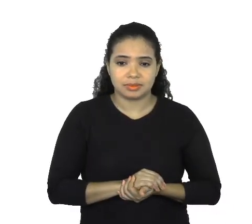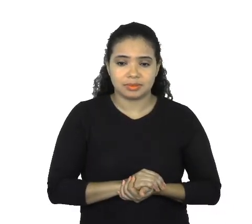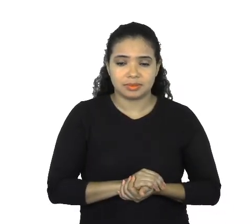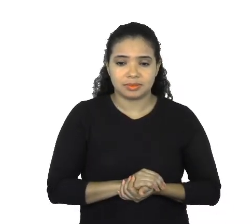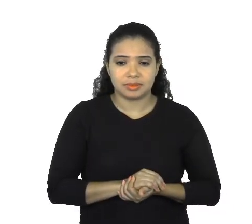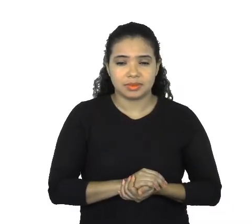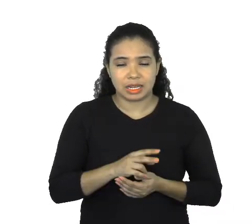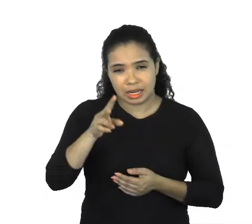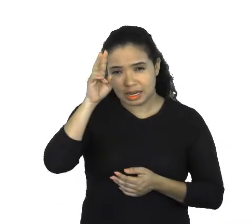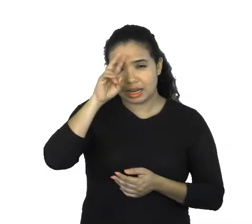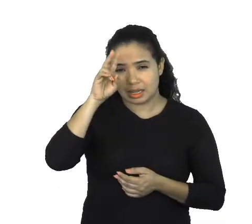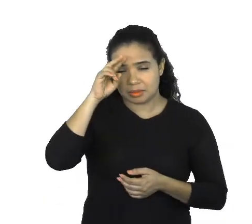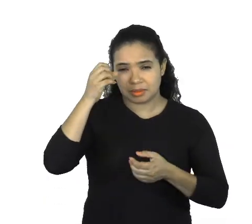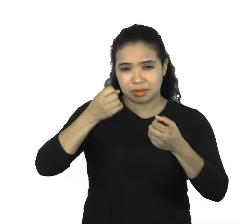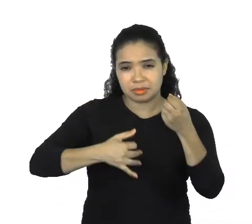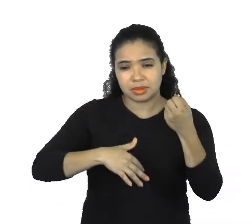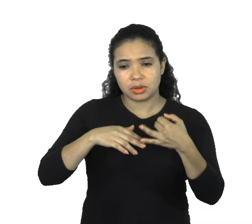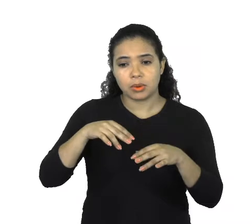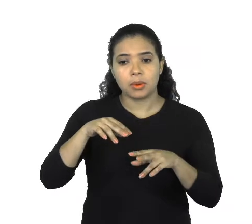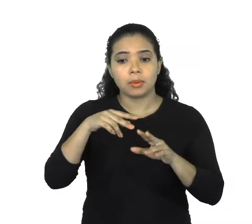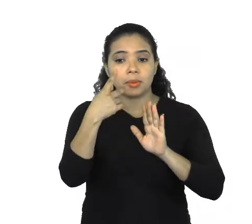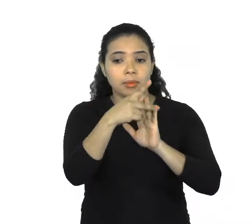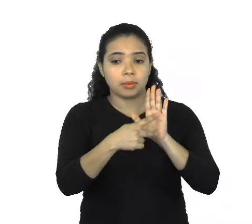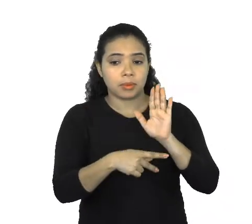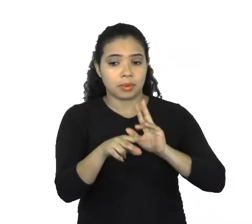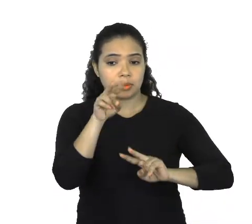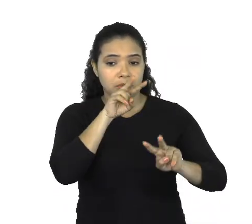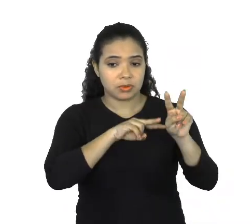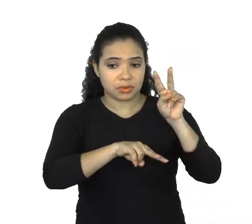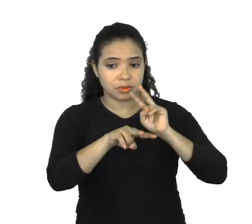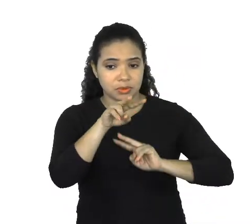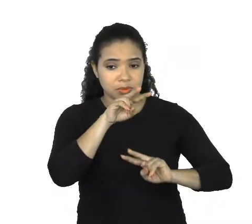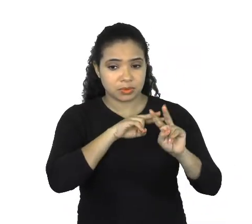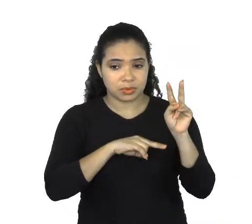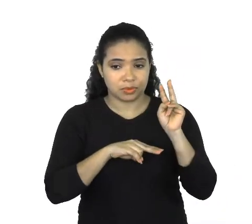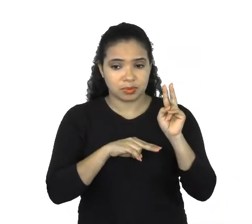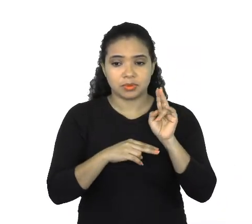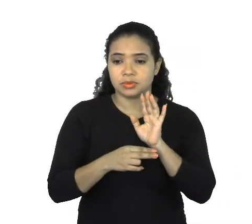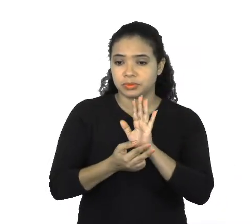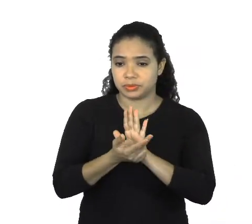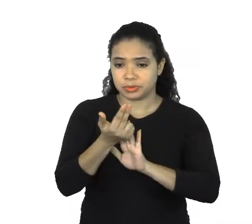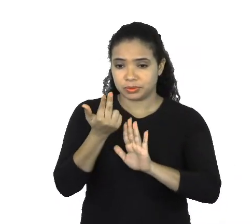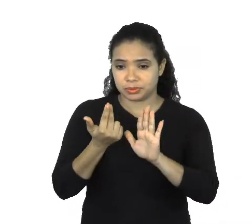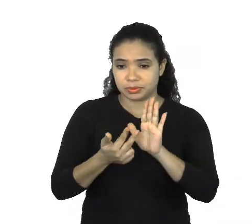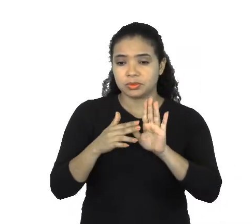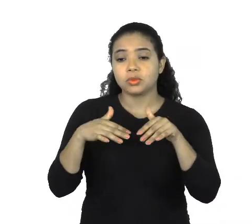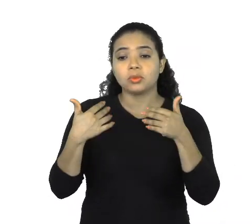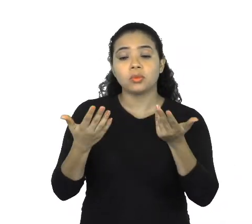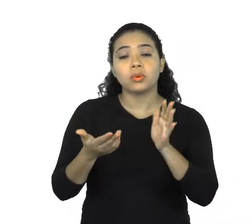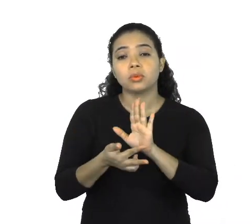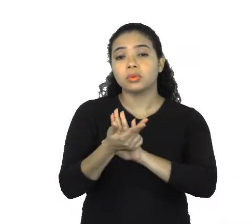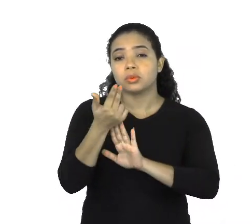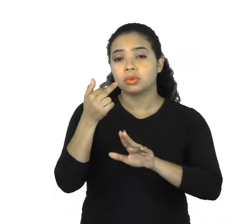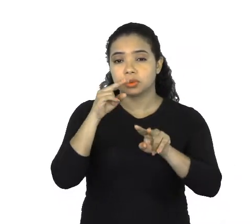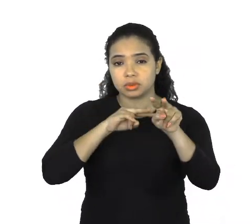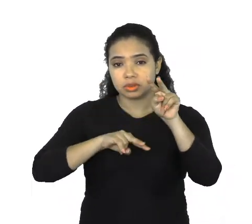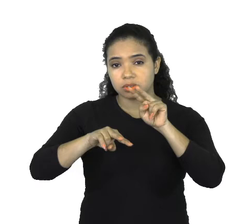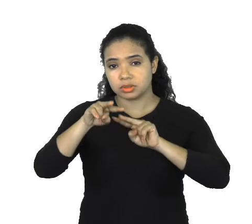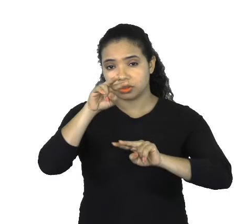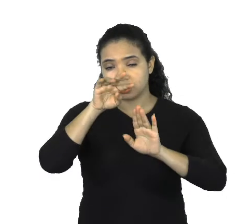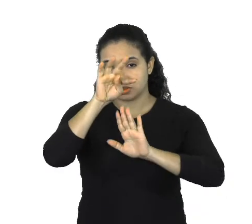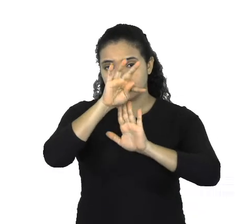Lembra o que eu falei? O poema visual, ele traz um formato, traz o desenho. Que desenho você consegue ver nesse